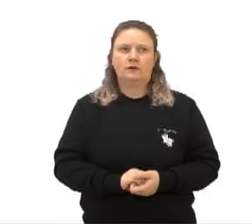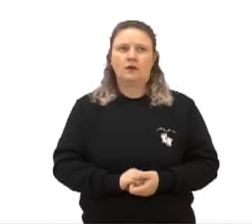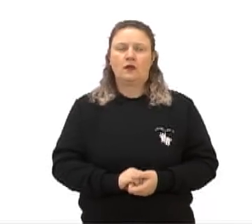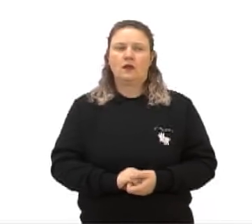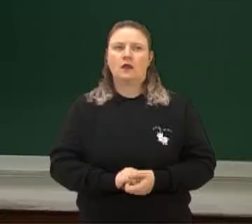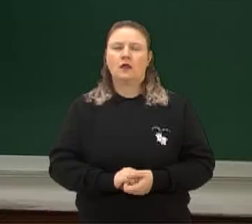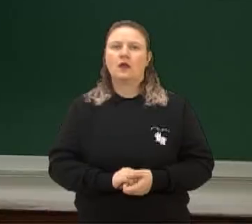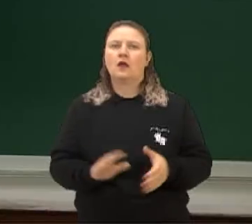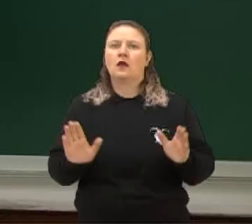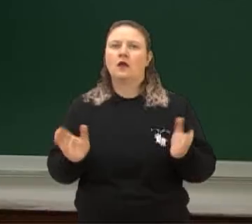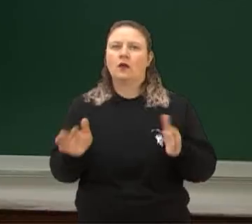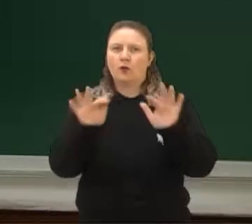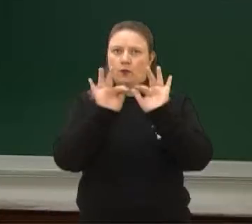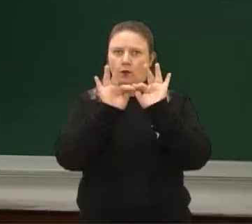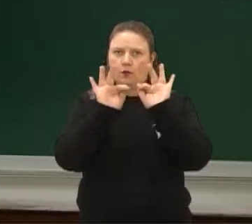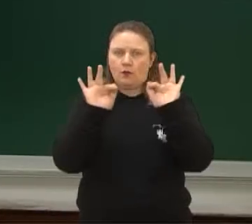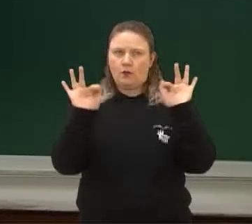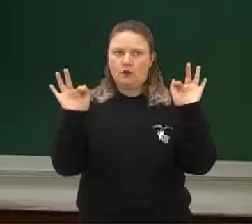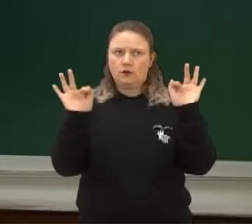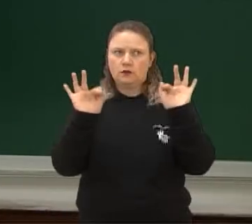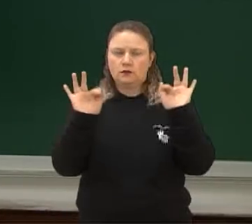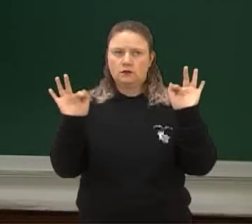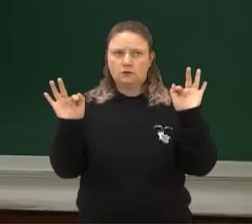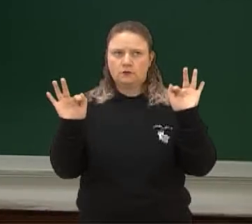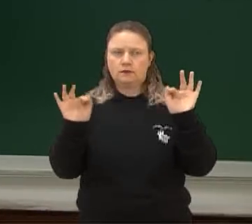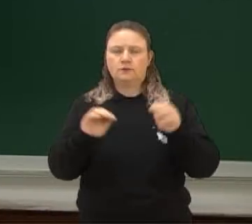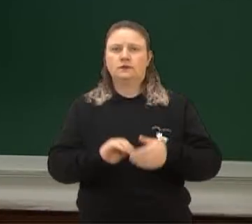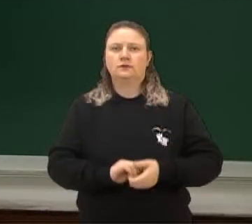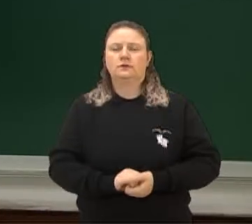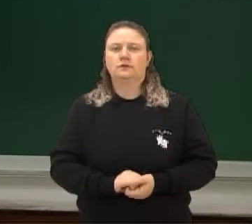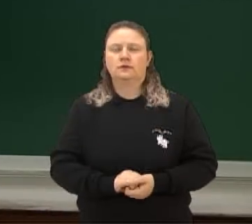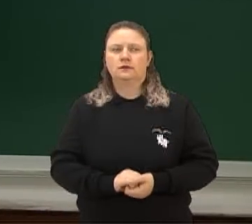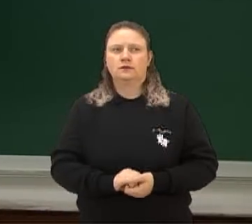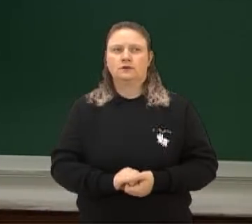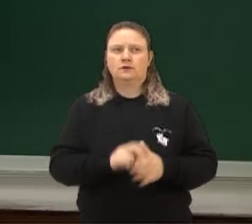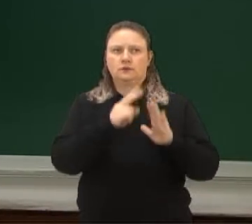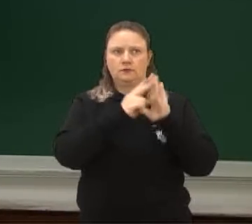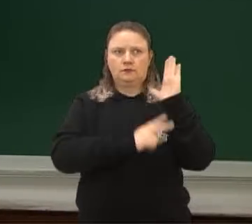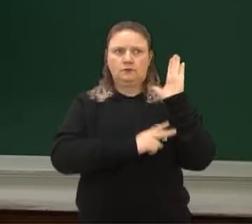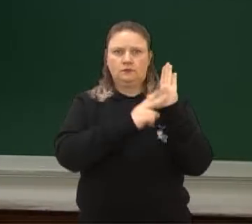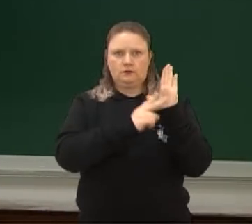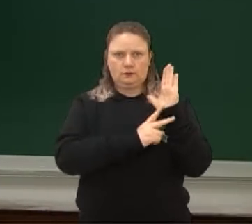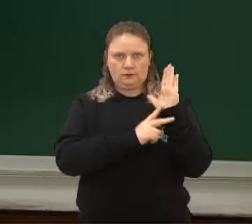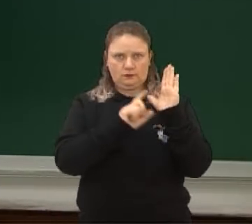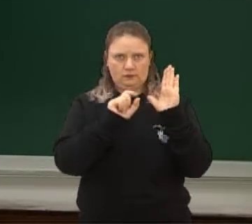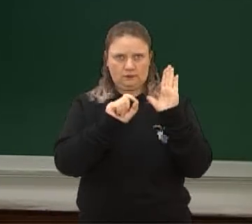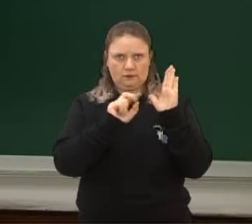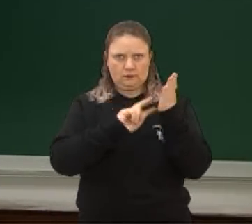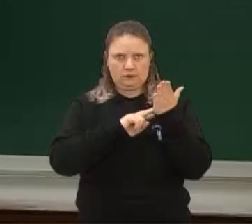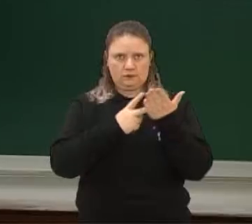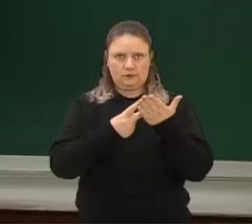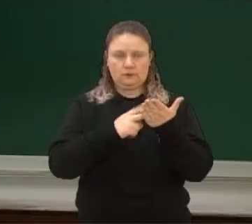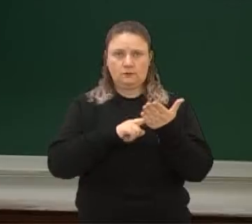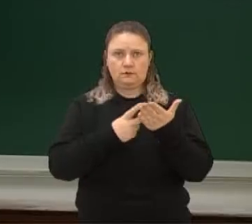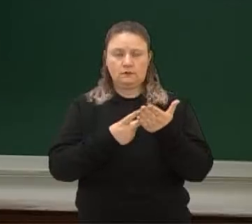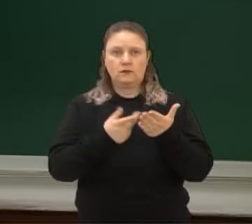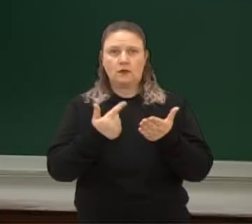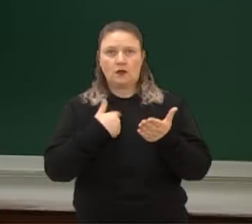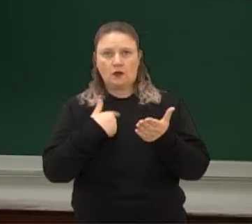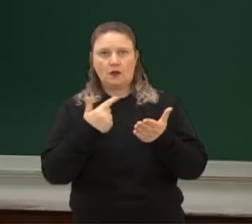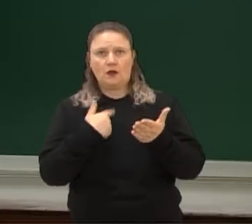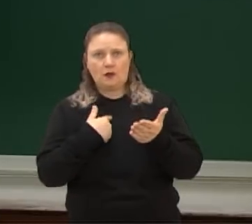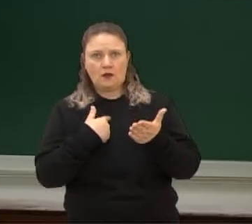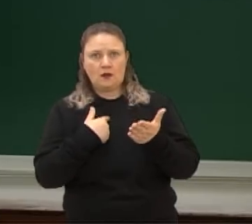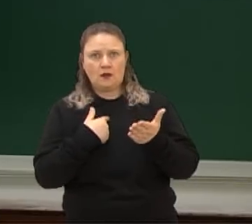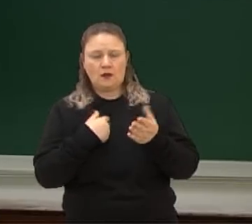O verbo came, particípio passado, come. Tá? Então ele diz aqui, ó, eu tive a minha